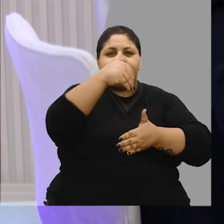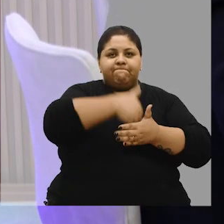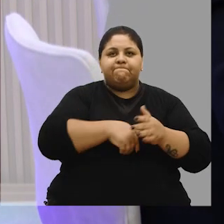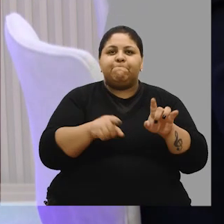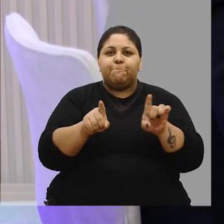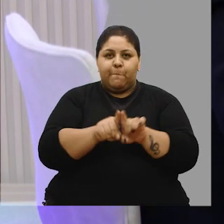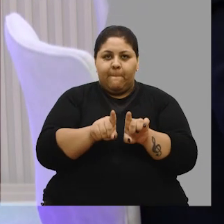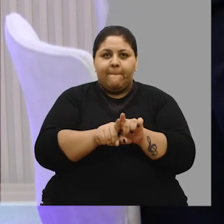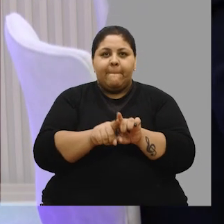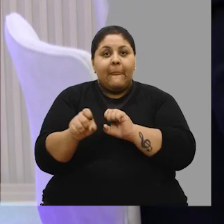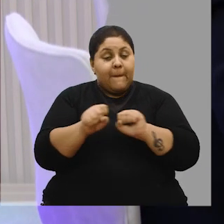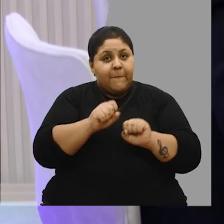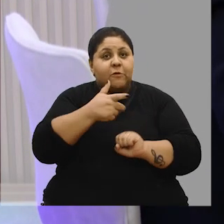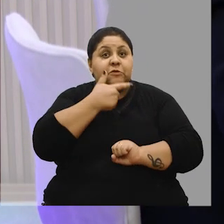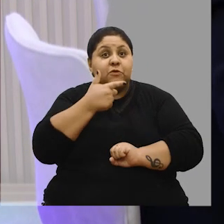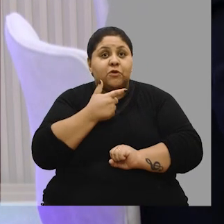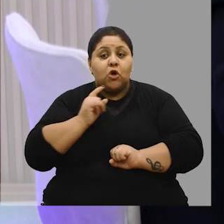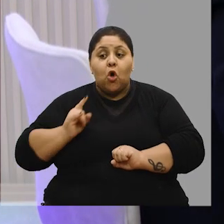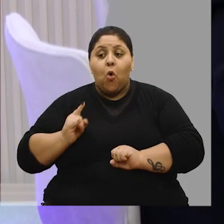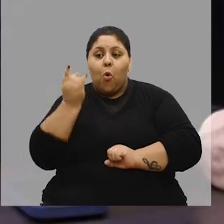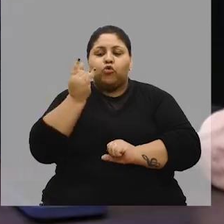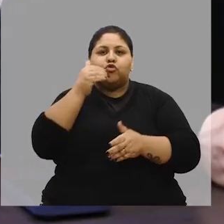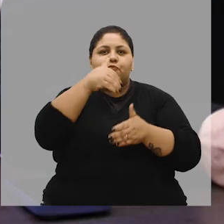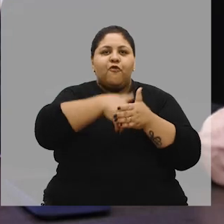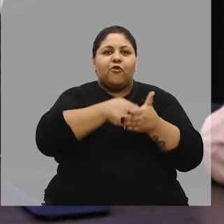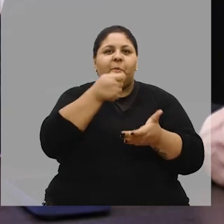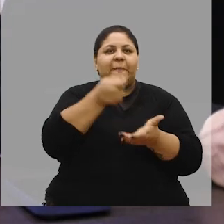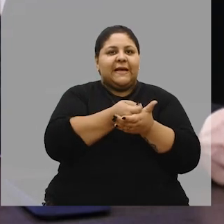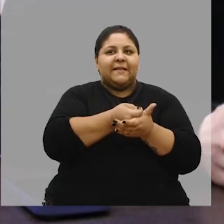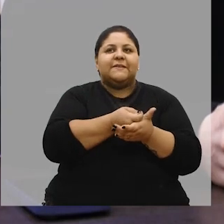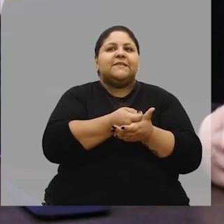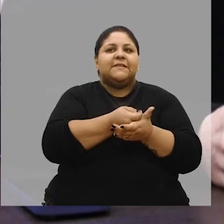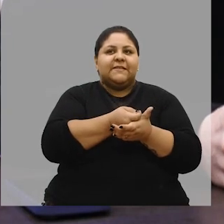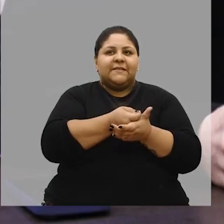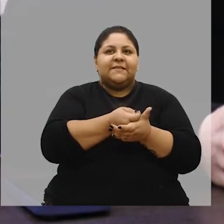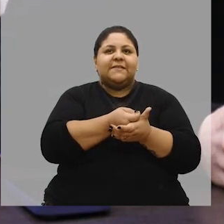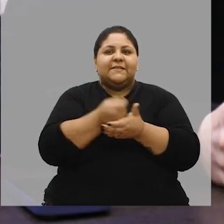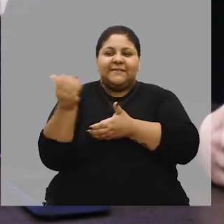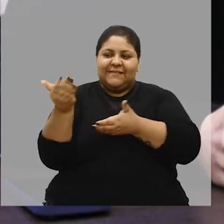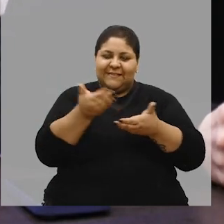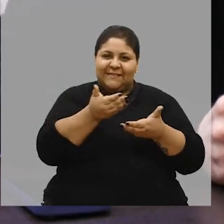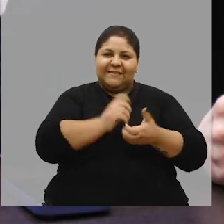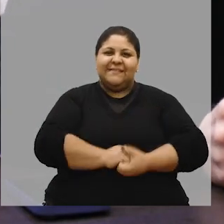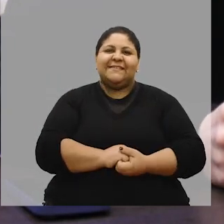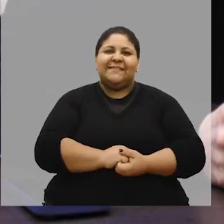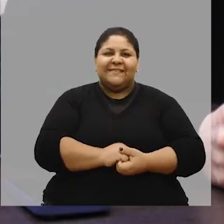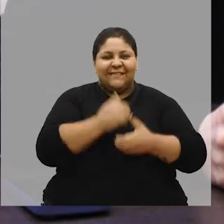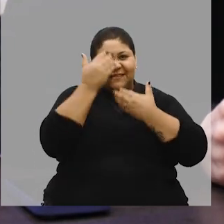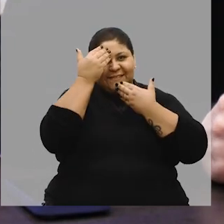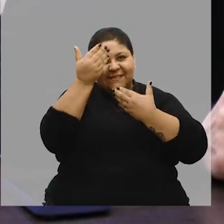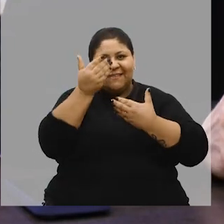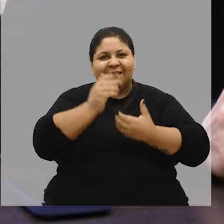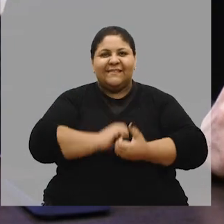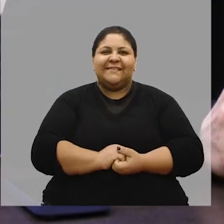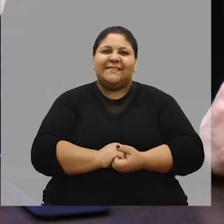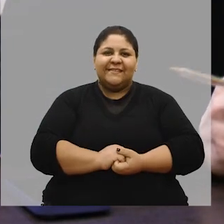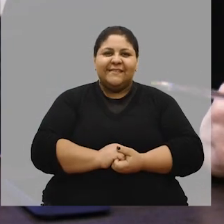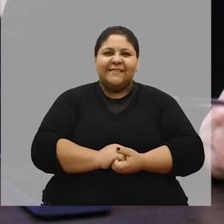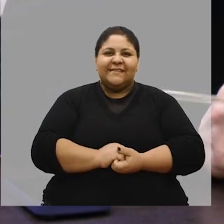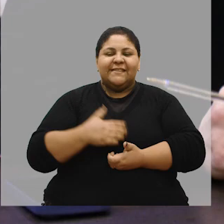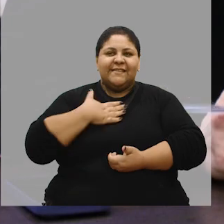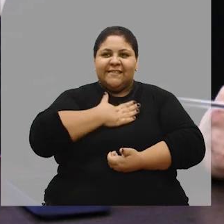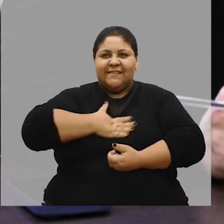Também, posso falar, o último voto obrigatório nas eleições. Bem-vindo, Braga. Muito obrigado.